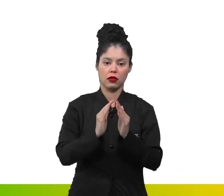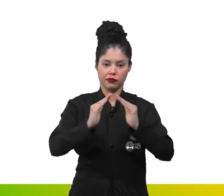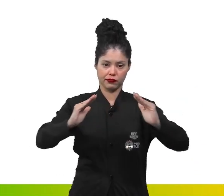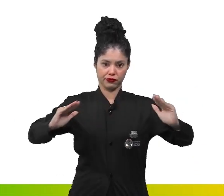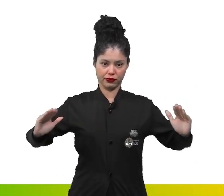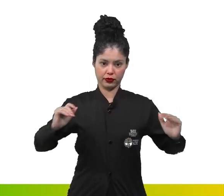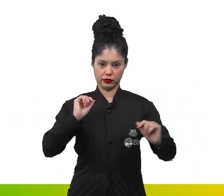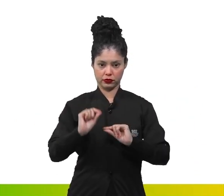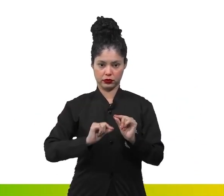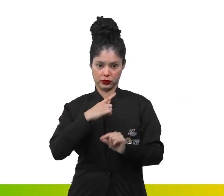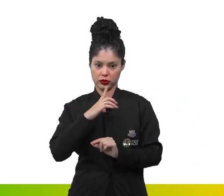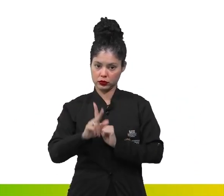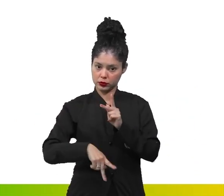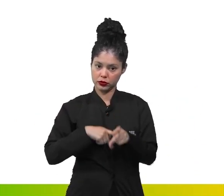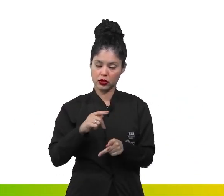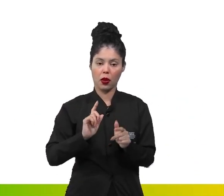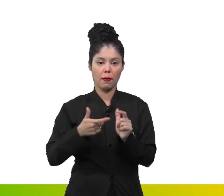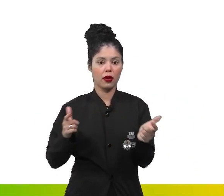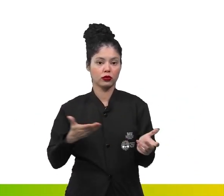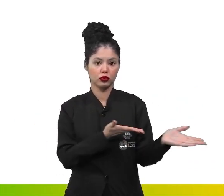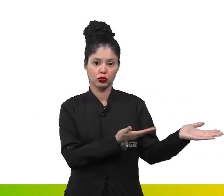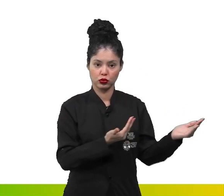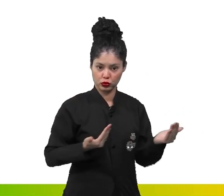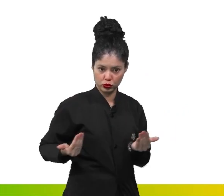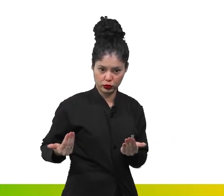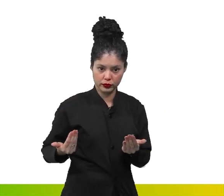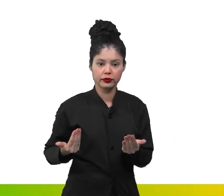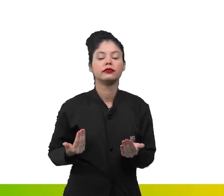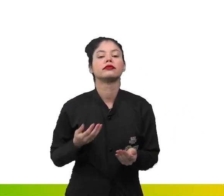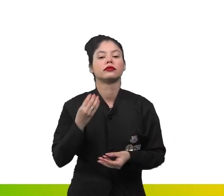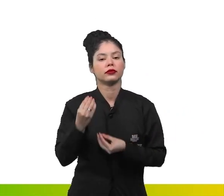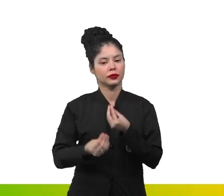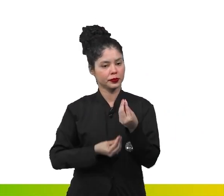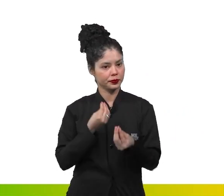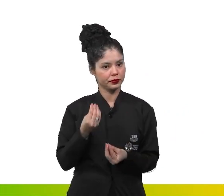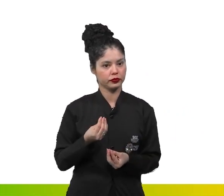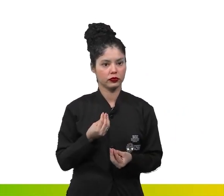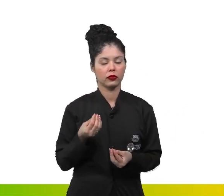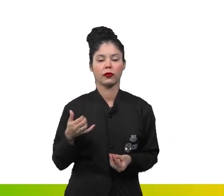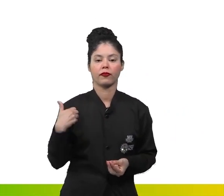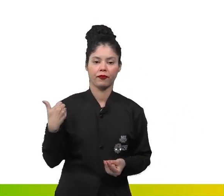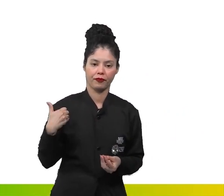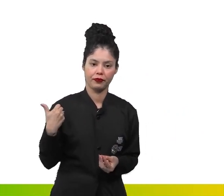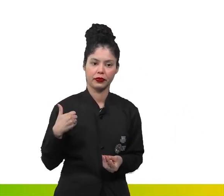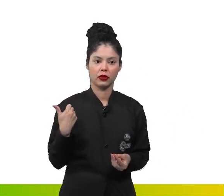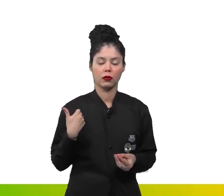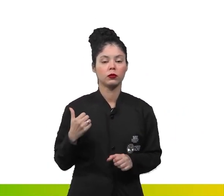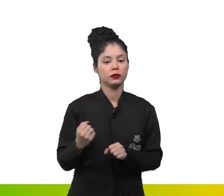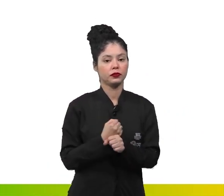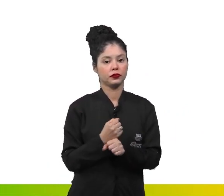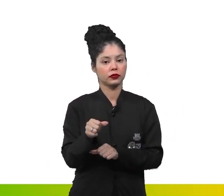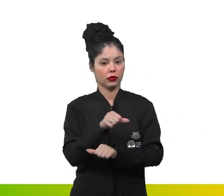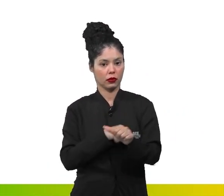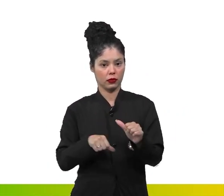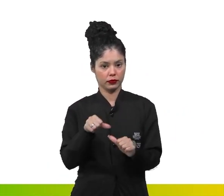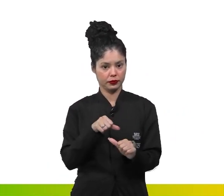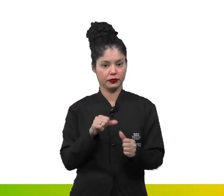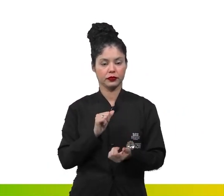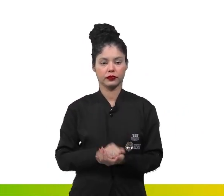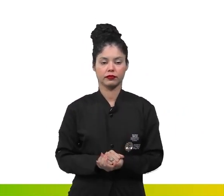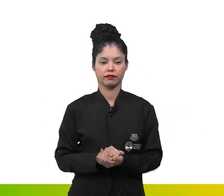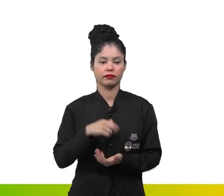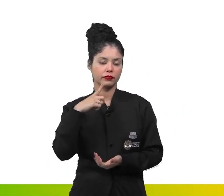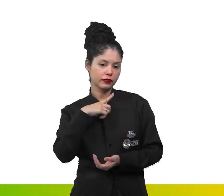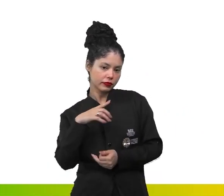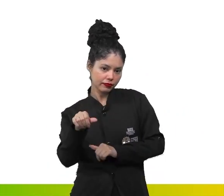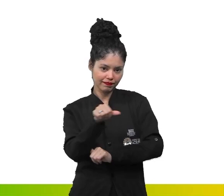larga, a gente tem uma população maior de jovens. Conforme a faixa etária e o ano vai mudando, a gente